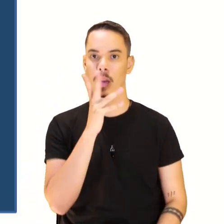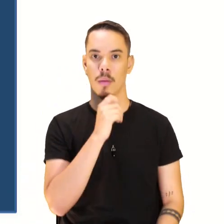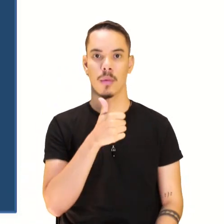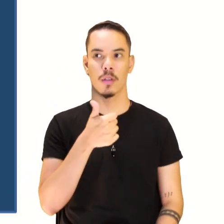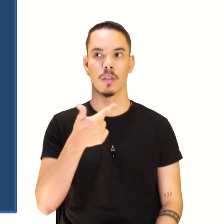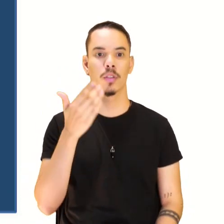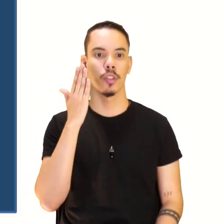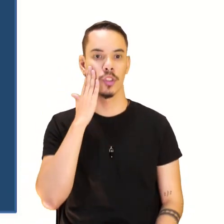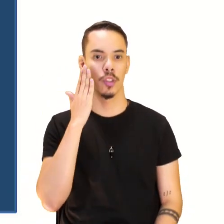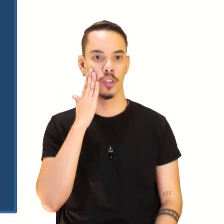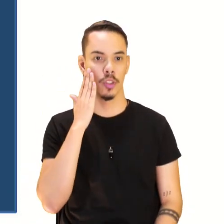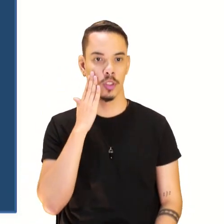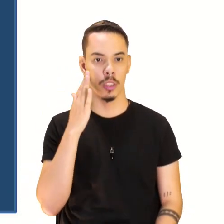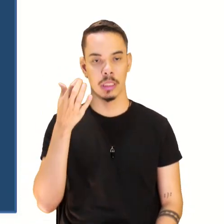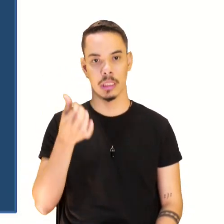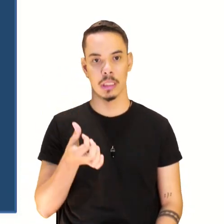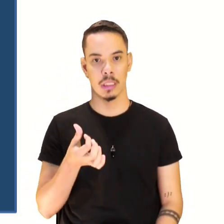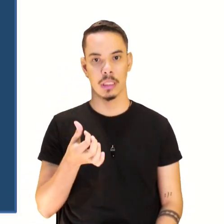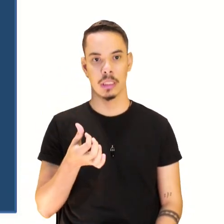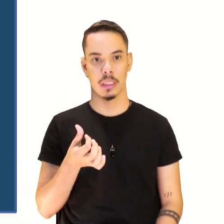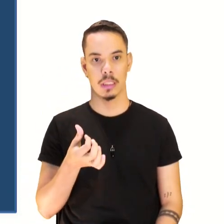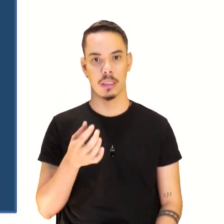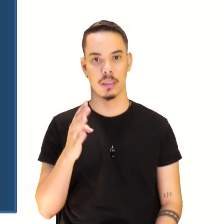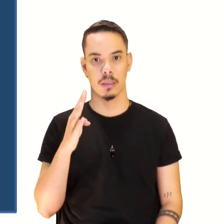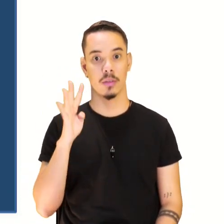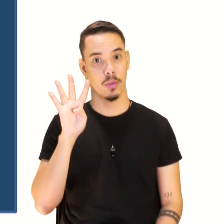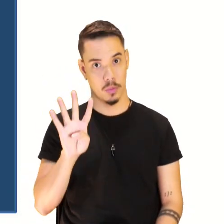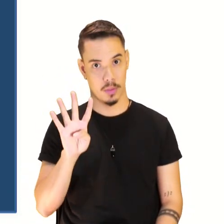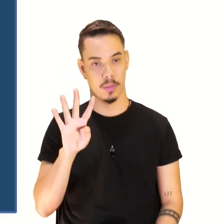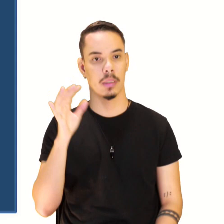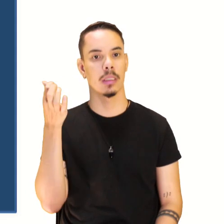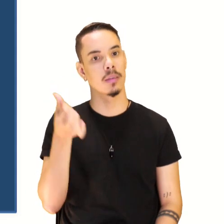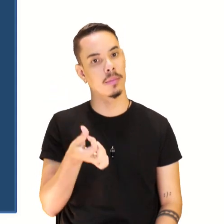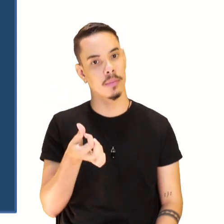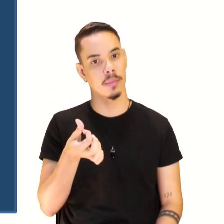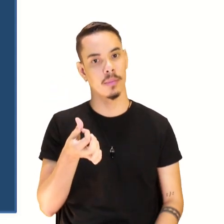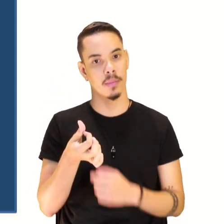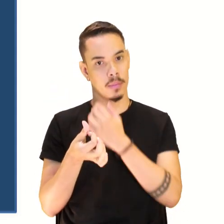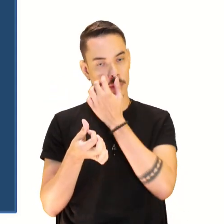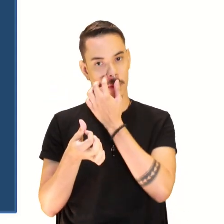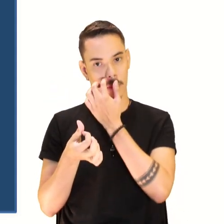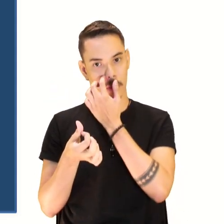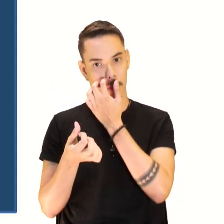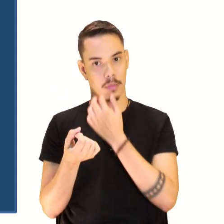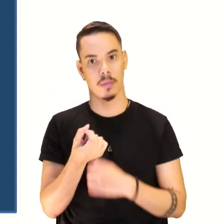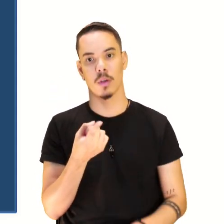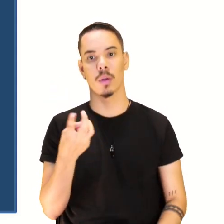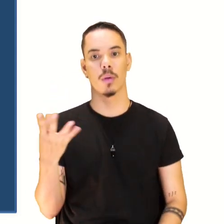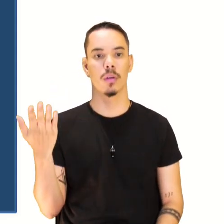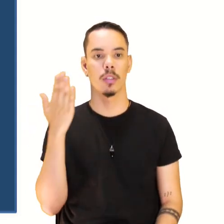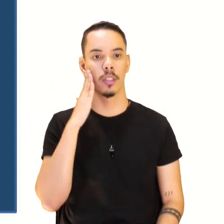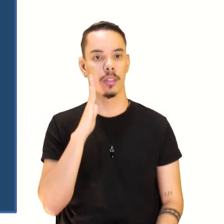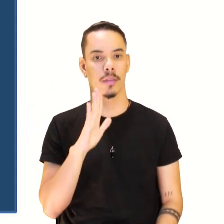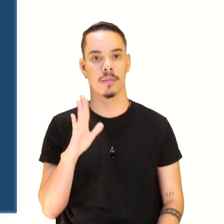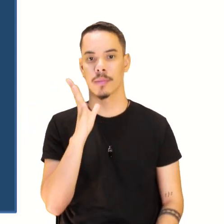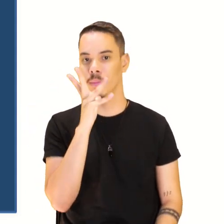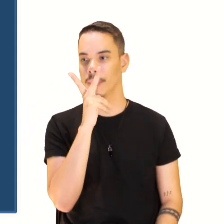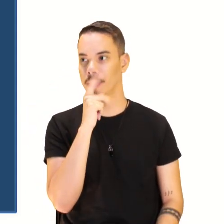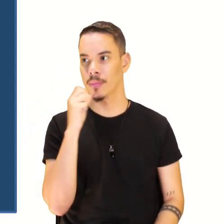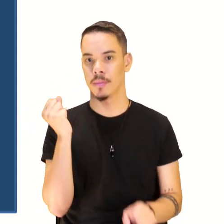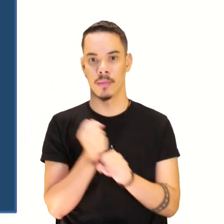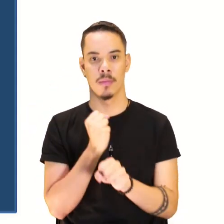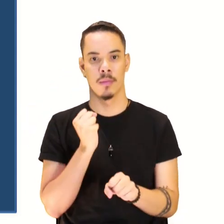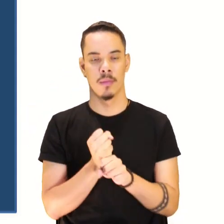quatro Operários demoram 12 dias 6 Operários quantos dias vão demorar para